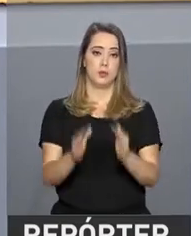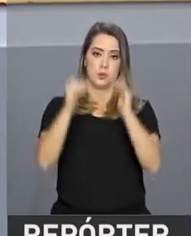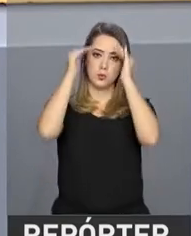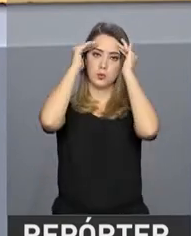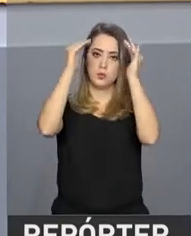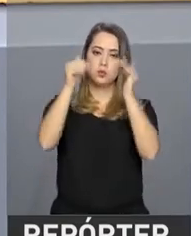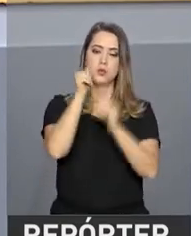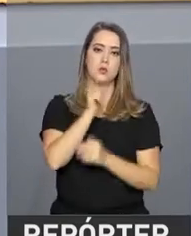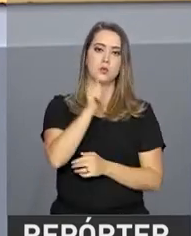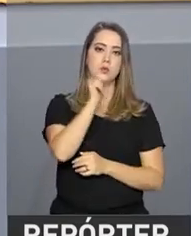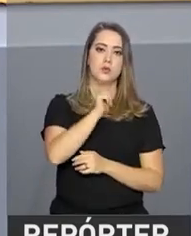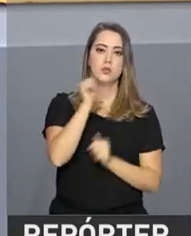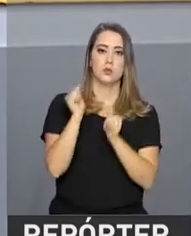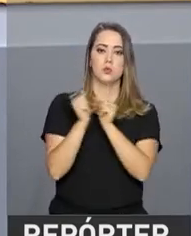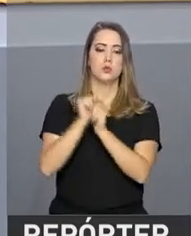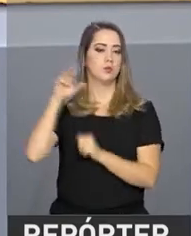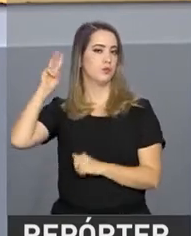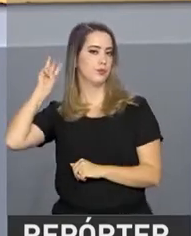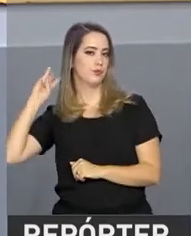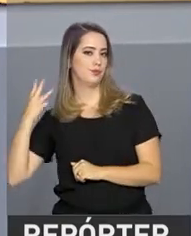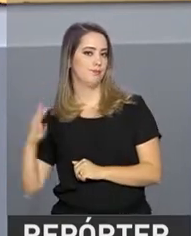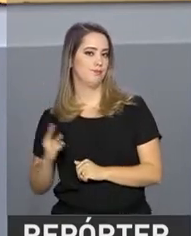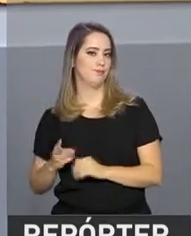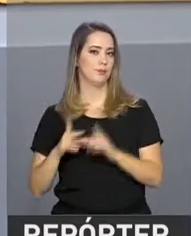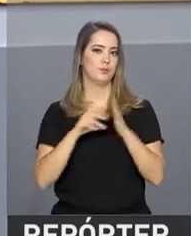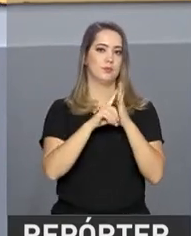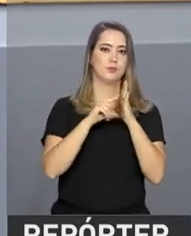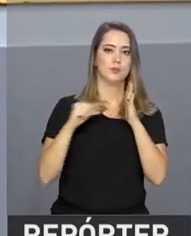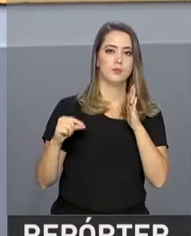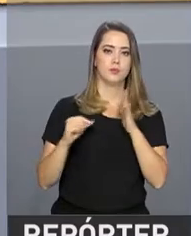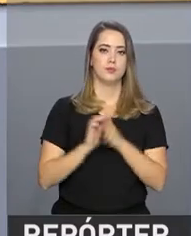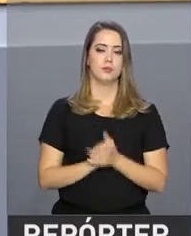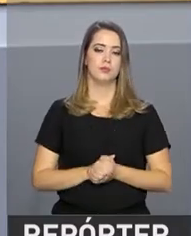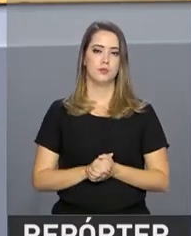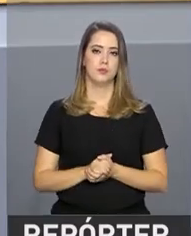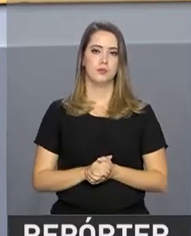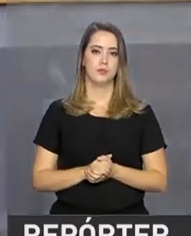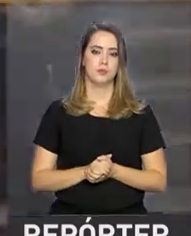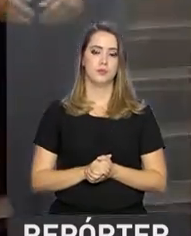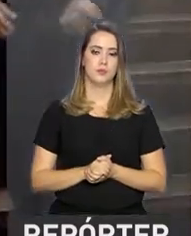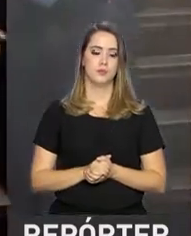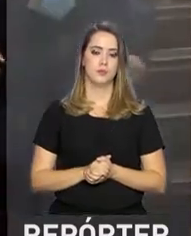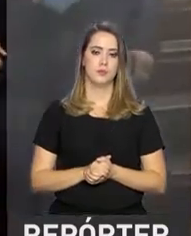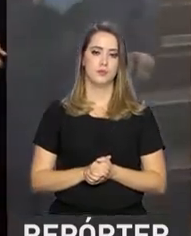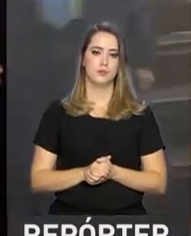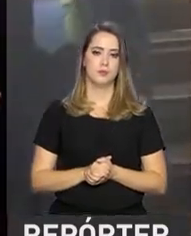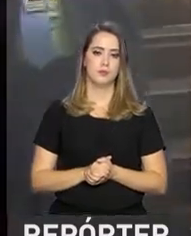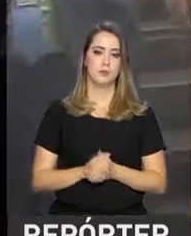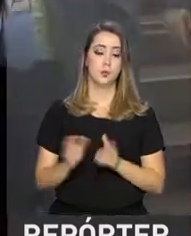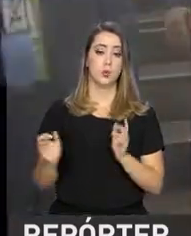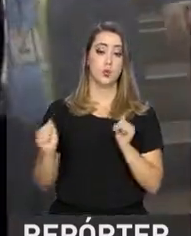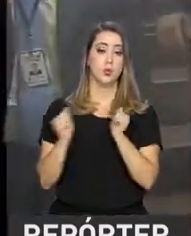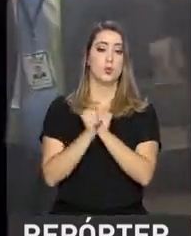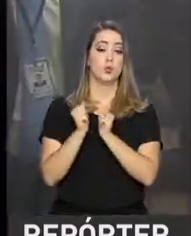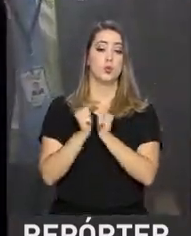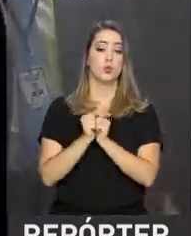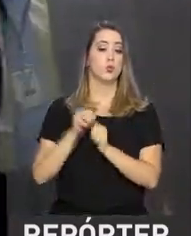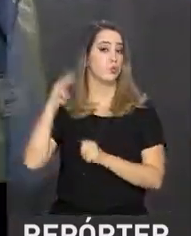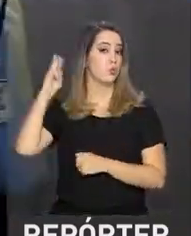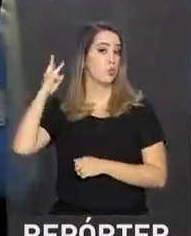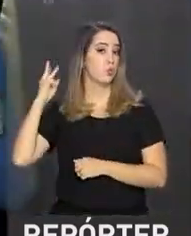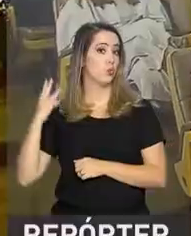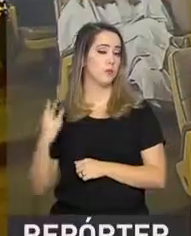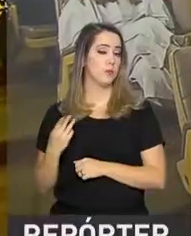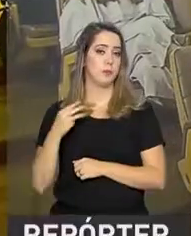homenagem às mulheres ao lado da primeira dama marcela temer no palácio do planalto ao lado da primeira dama marcela